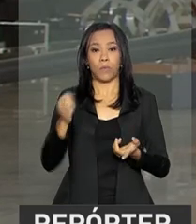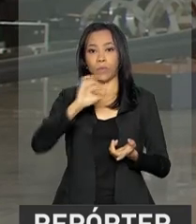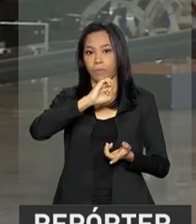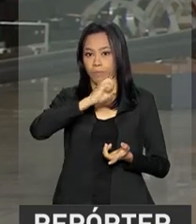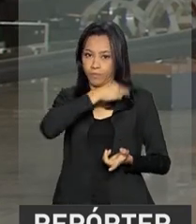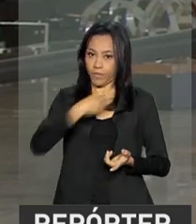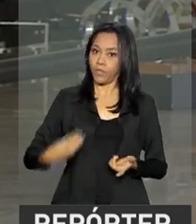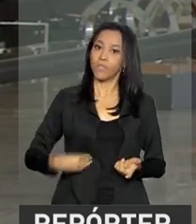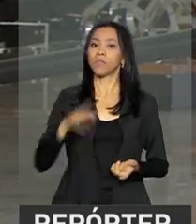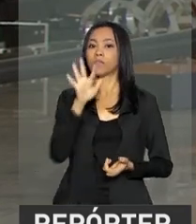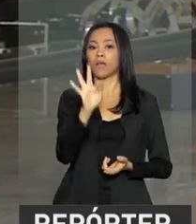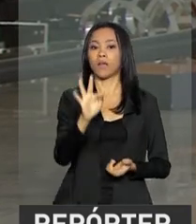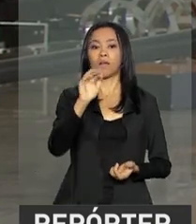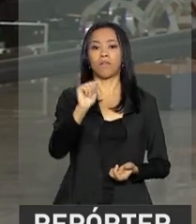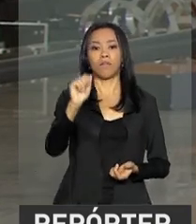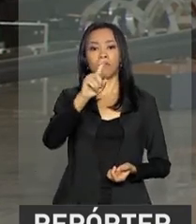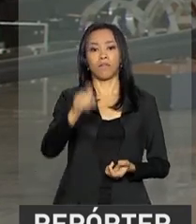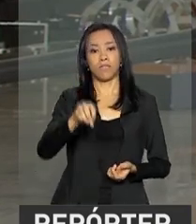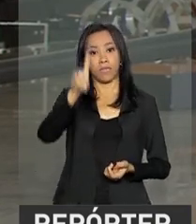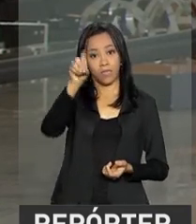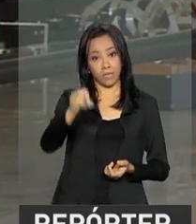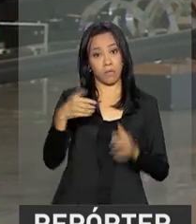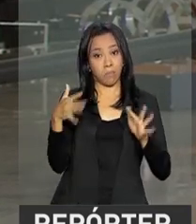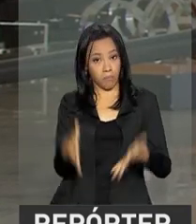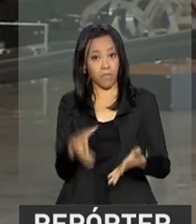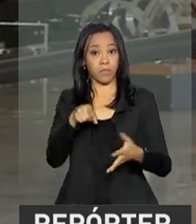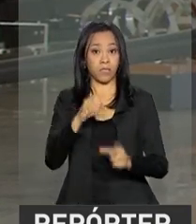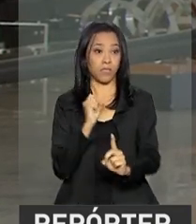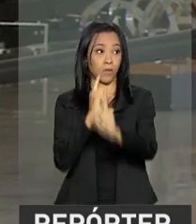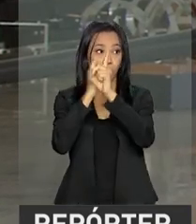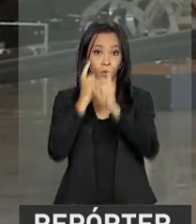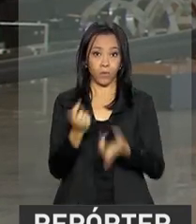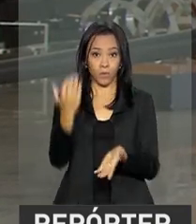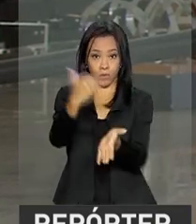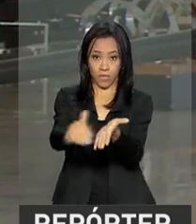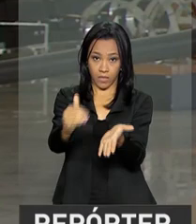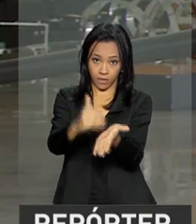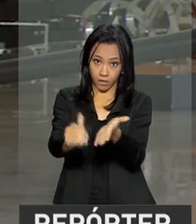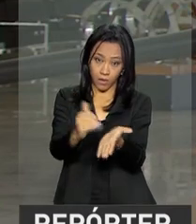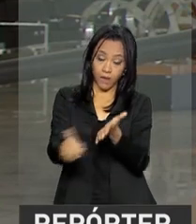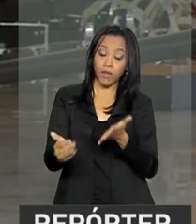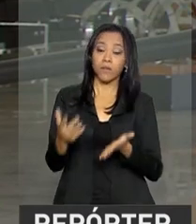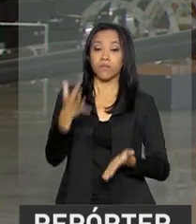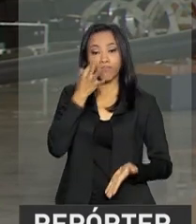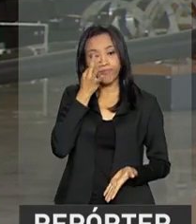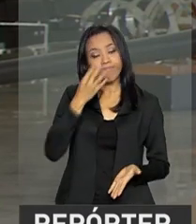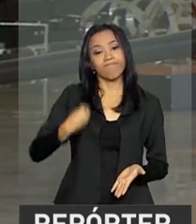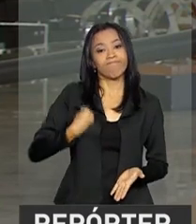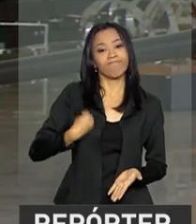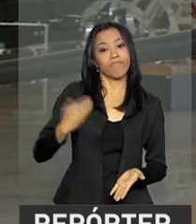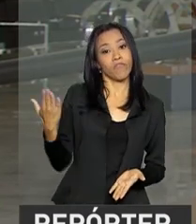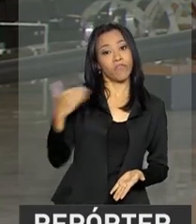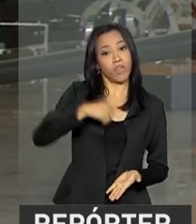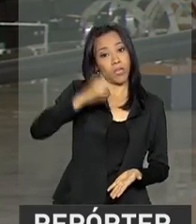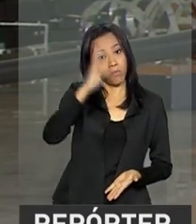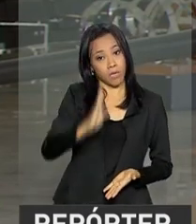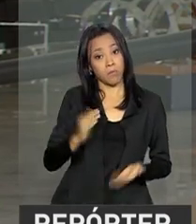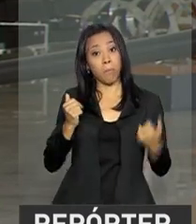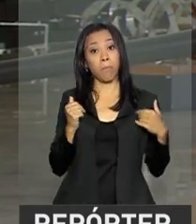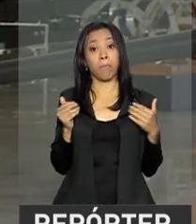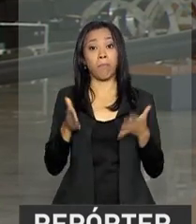também participa deste encontro o secretário josé o jogo corria está no brasil para participar do lançamento